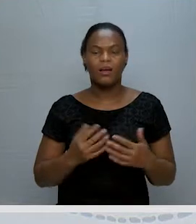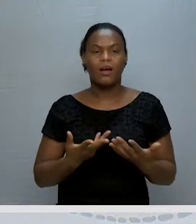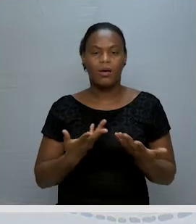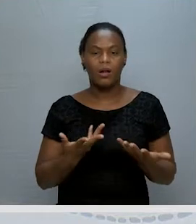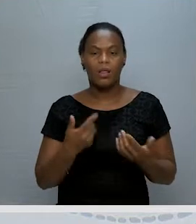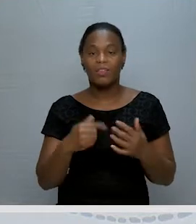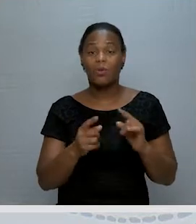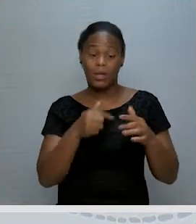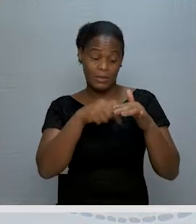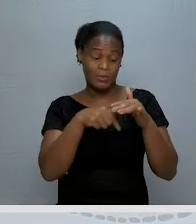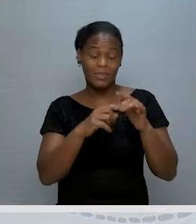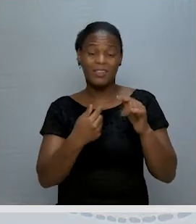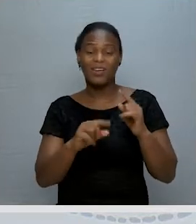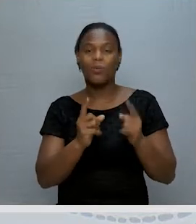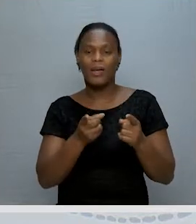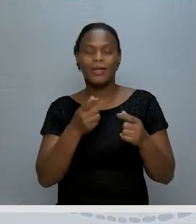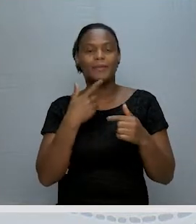O que é que temos aqui?